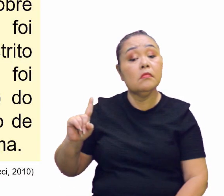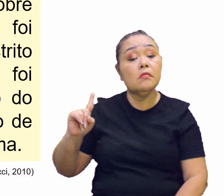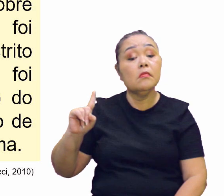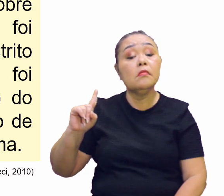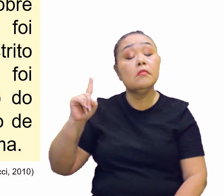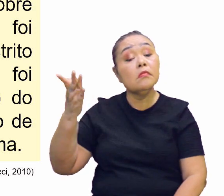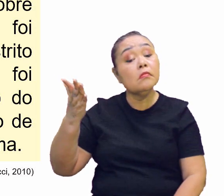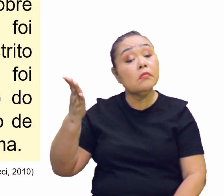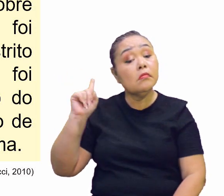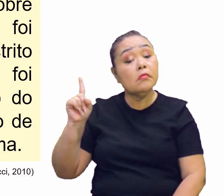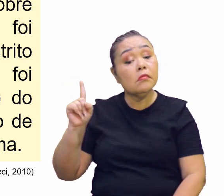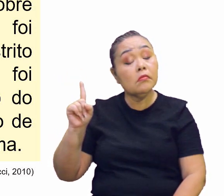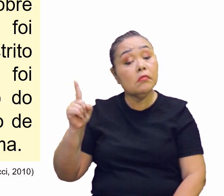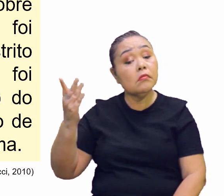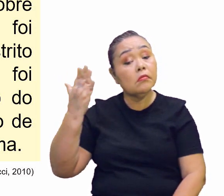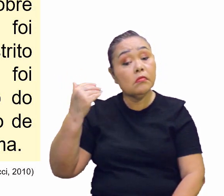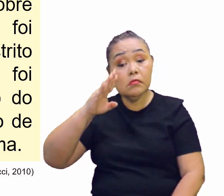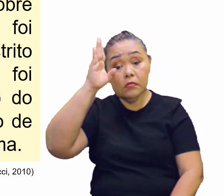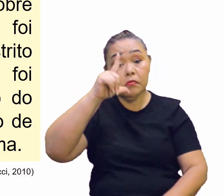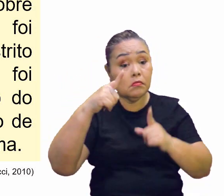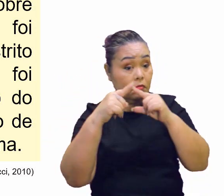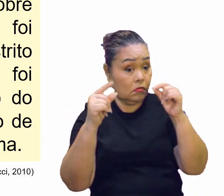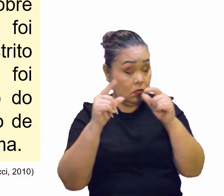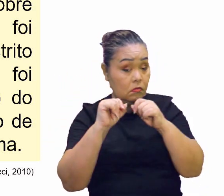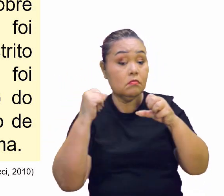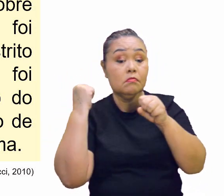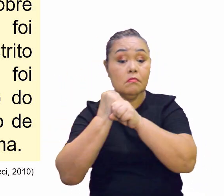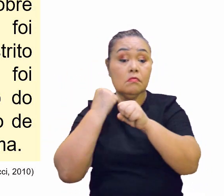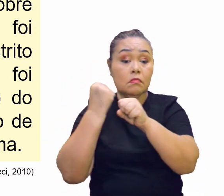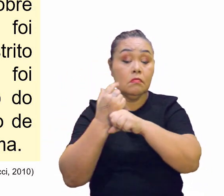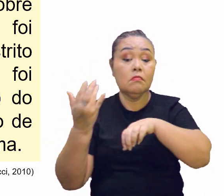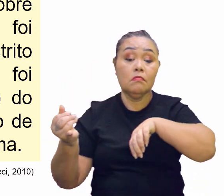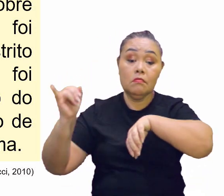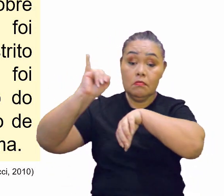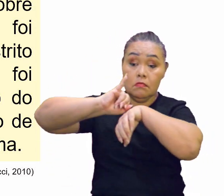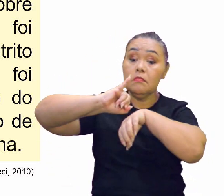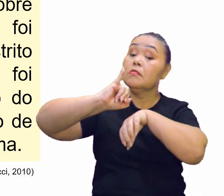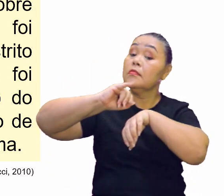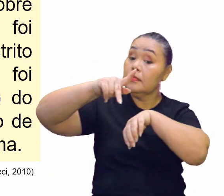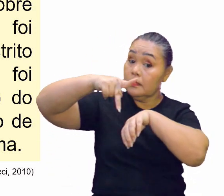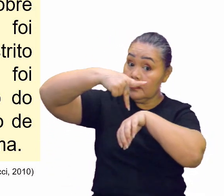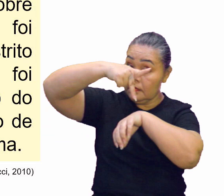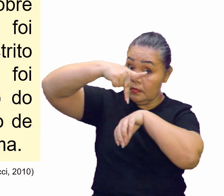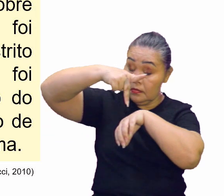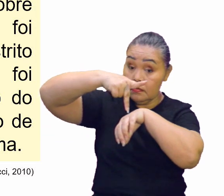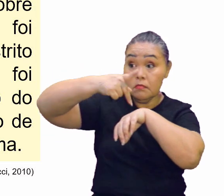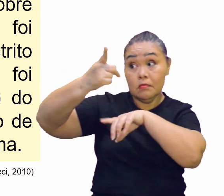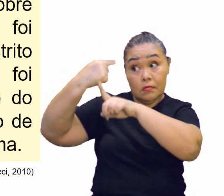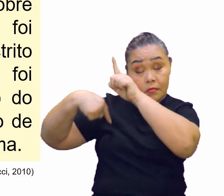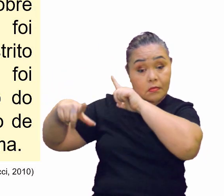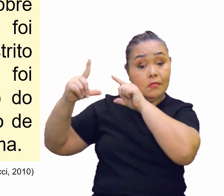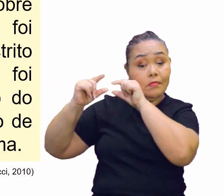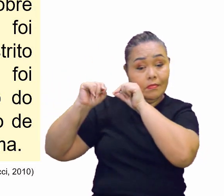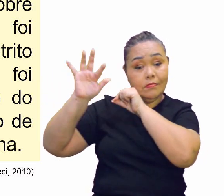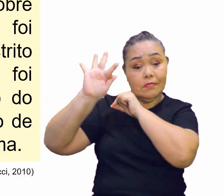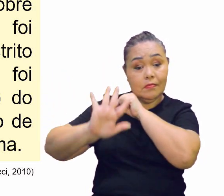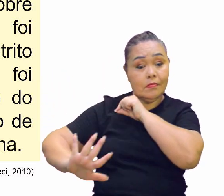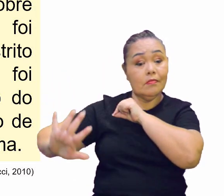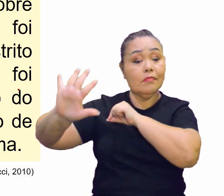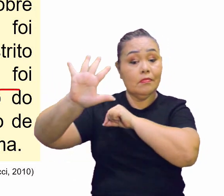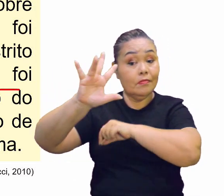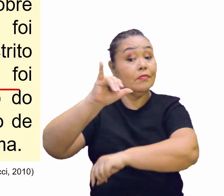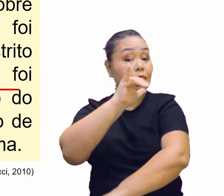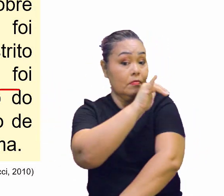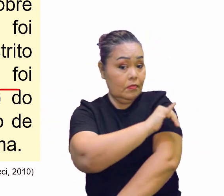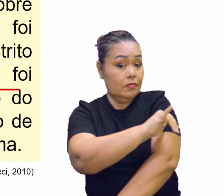ok? Então, nessa época, Brasília foi construída para ser a capital do Brasil. E o antigo Distrito Federal, sediado